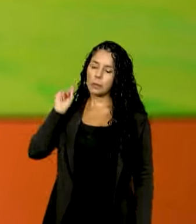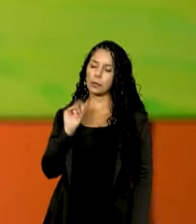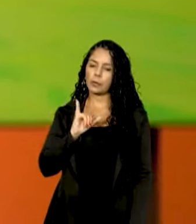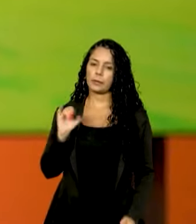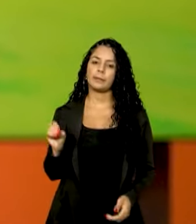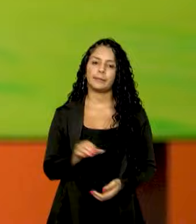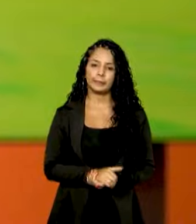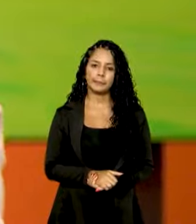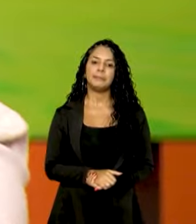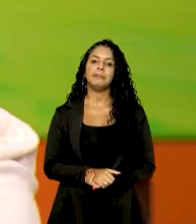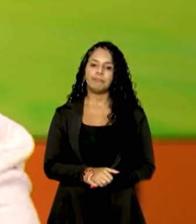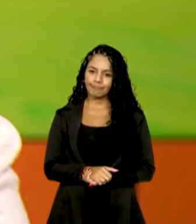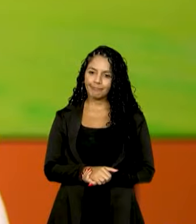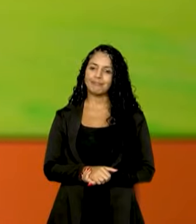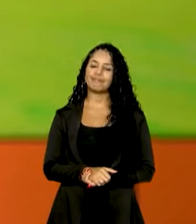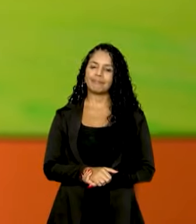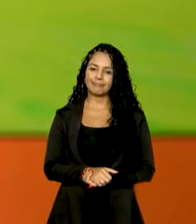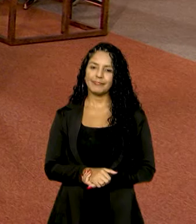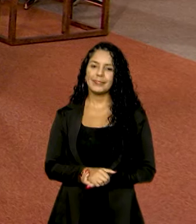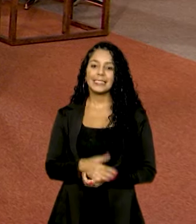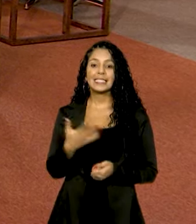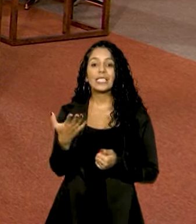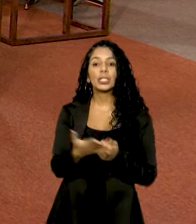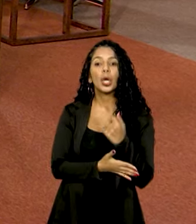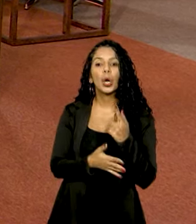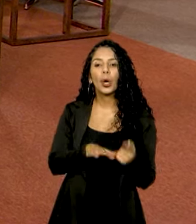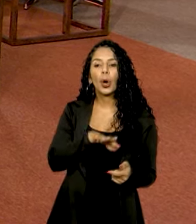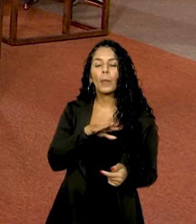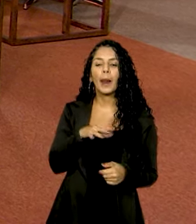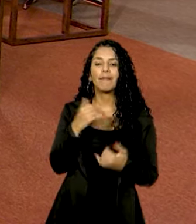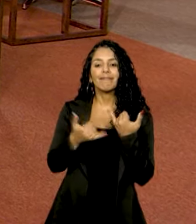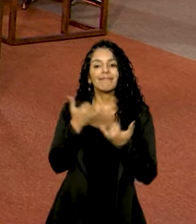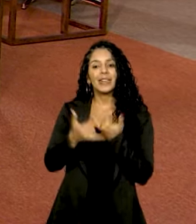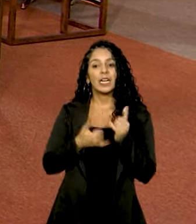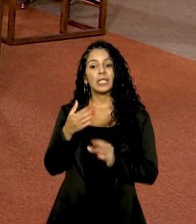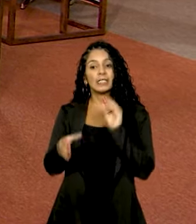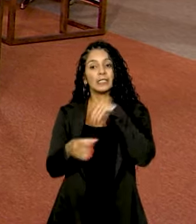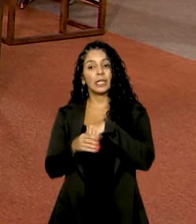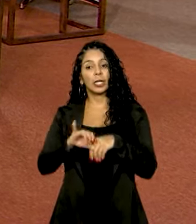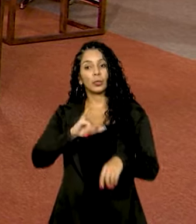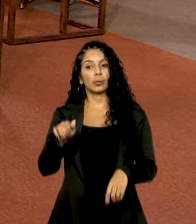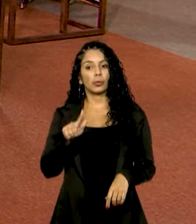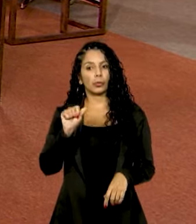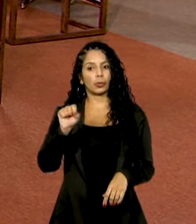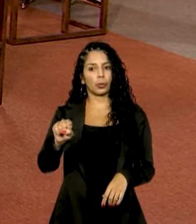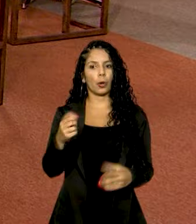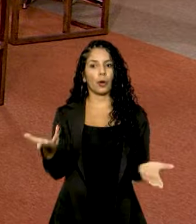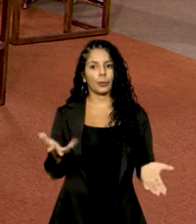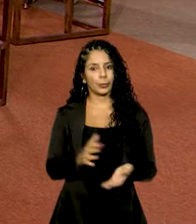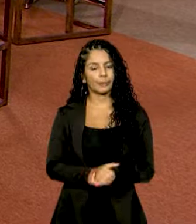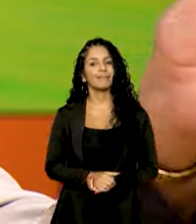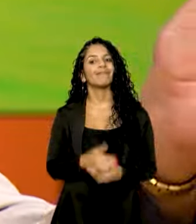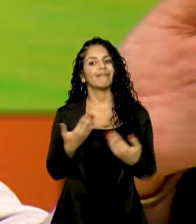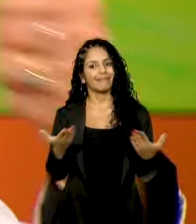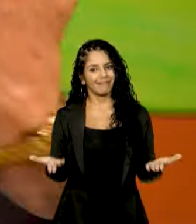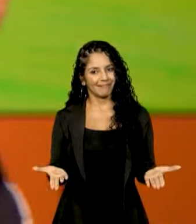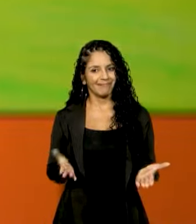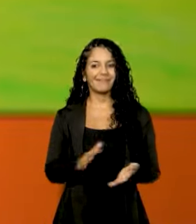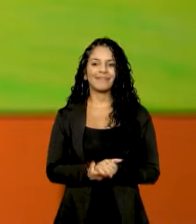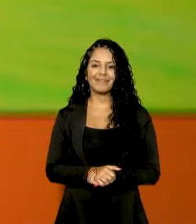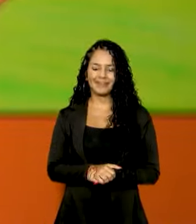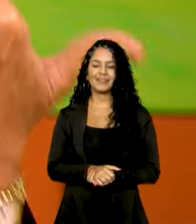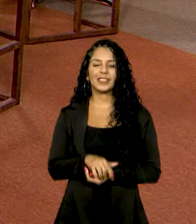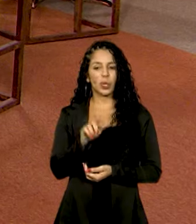tempo isso. Já tem. Sim. Não, você tem que comprar bichinho dentro dos jogos, né? É. Não, consumir aí, tem que confiar. Agora, muito doido. Consumo